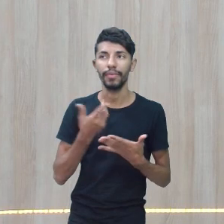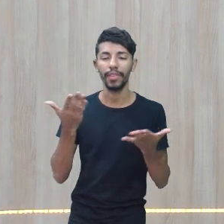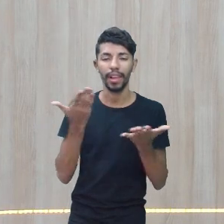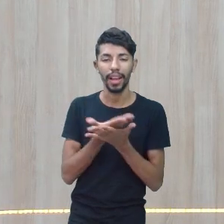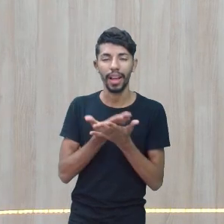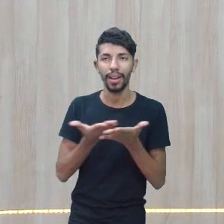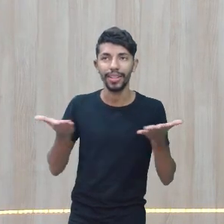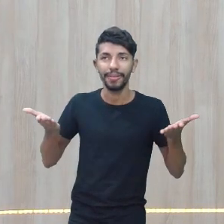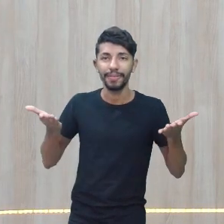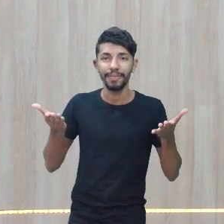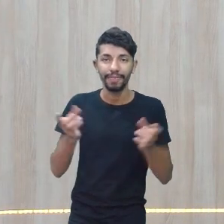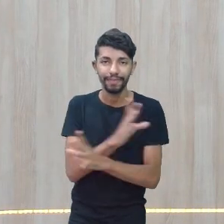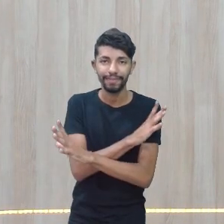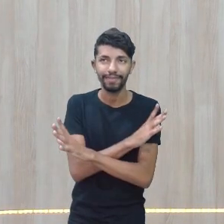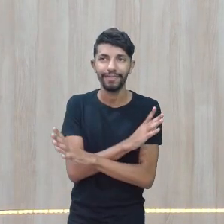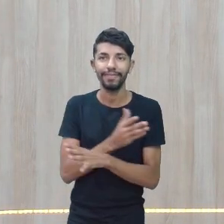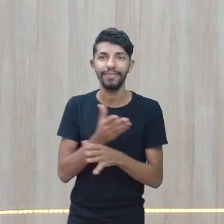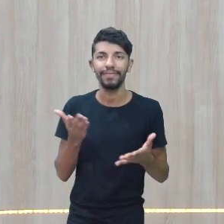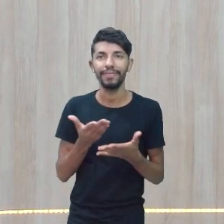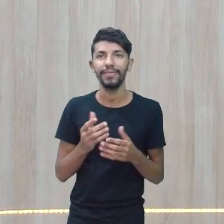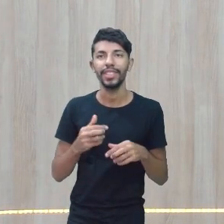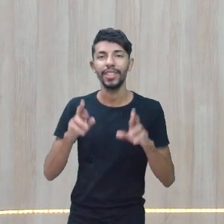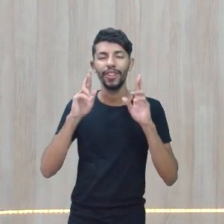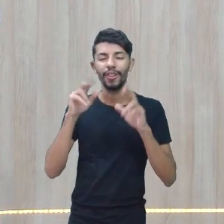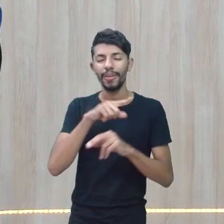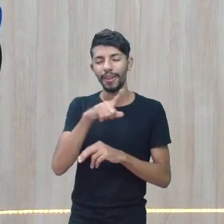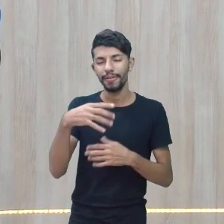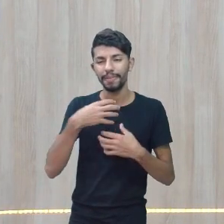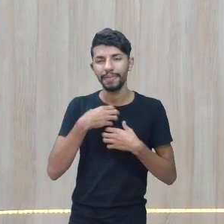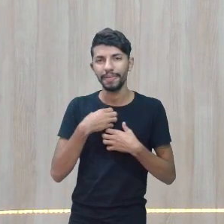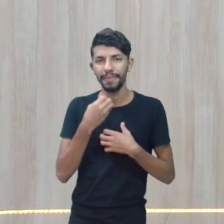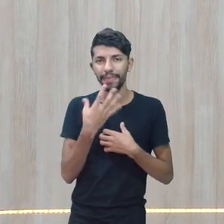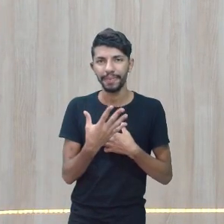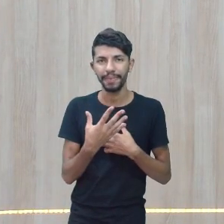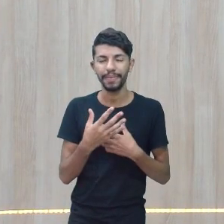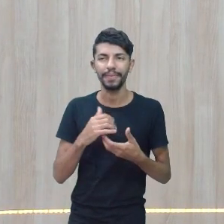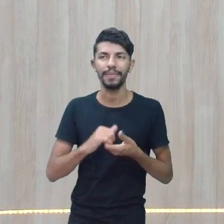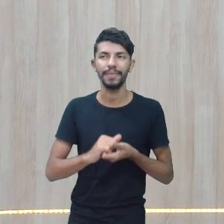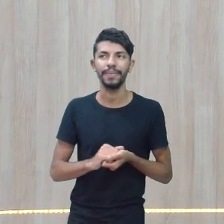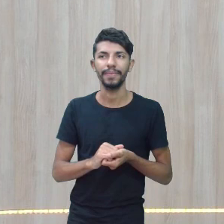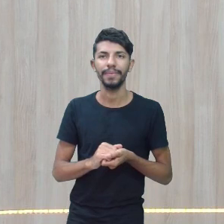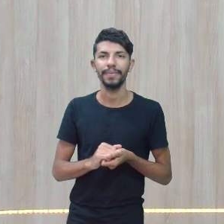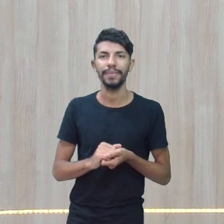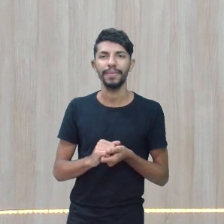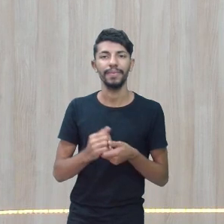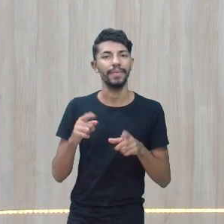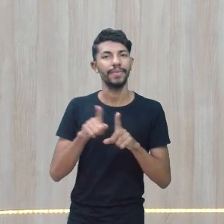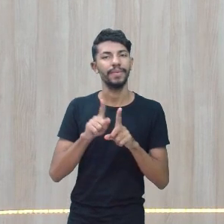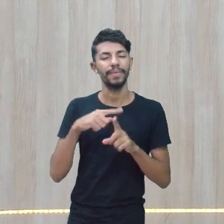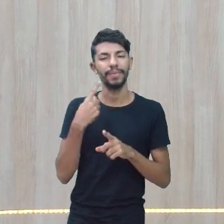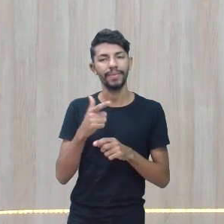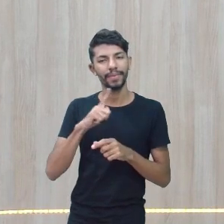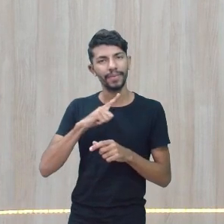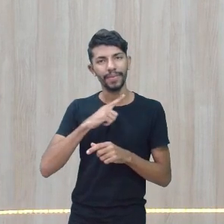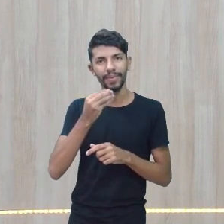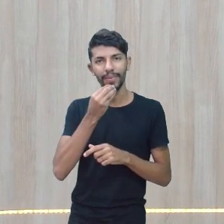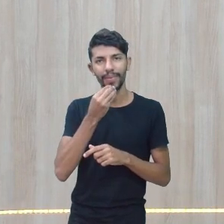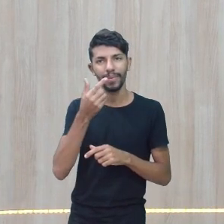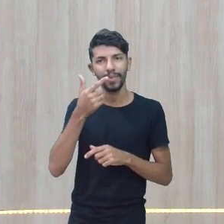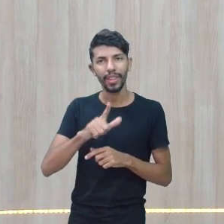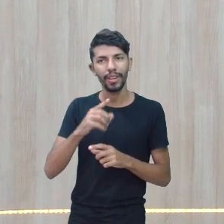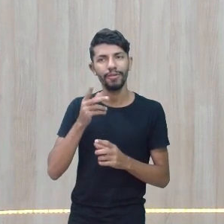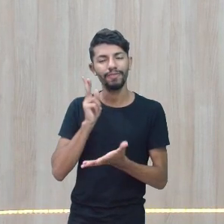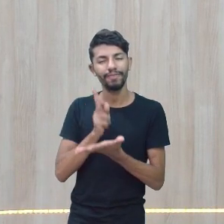chegou ao fim. Espero que vocês estejam bem e que venhamos ter outra oportunidade para